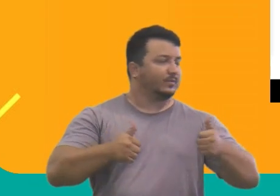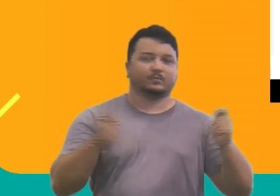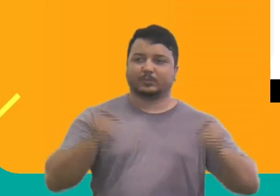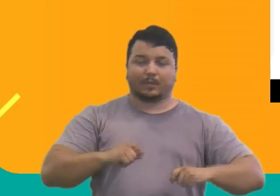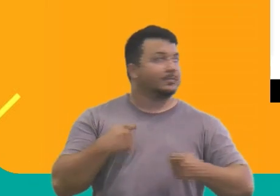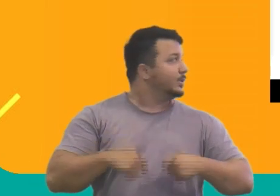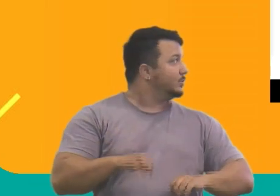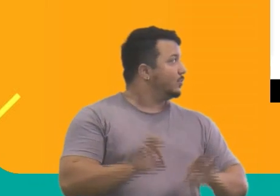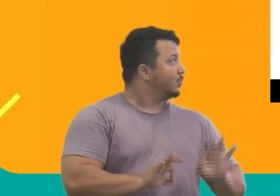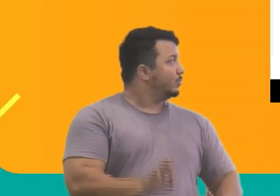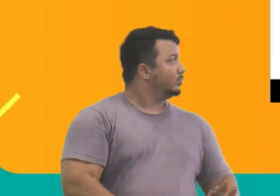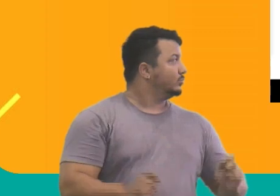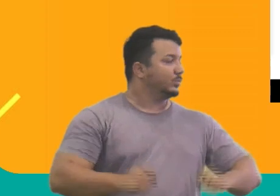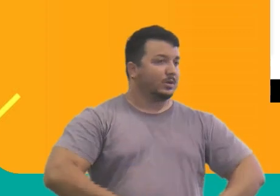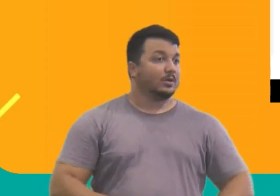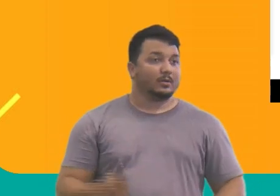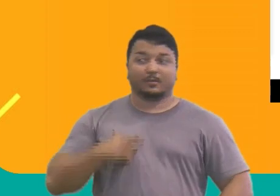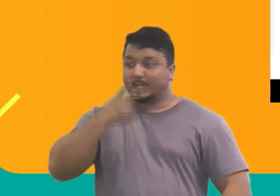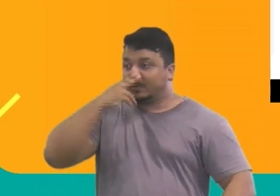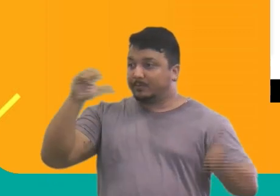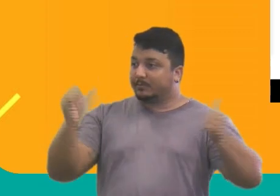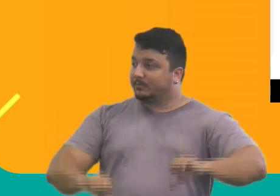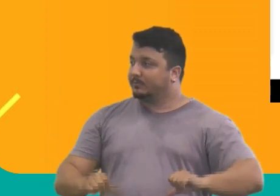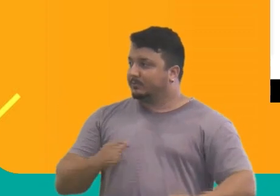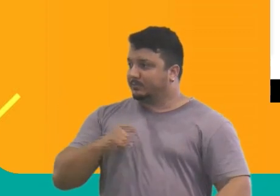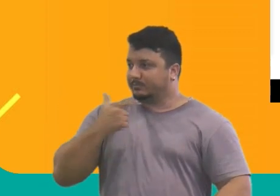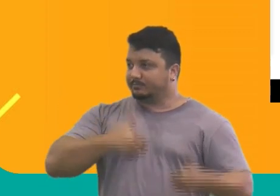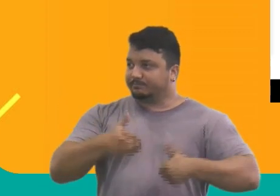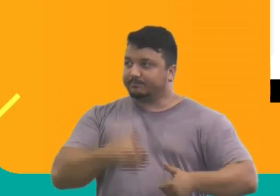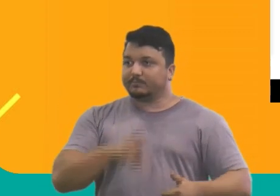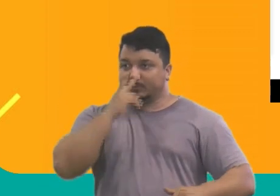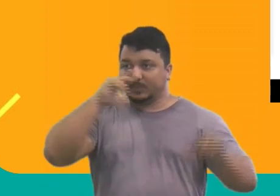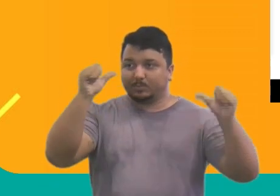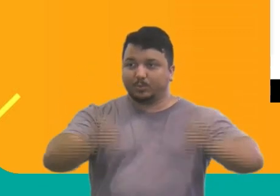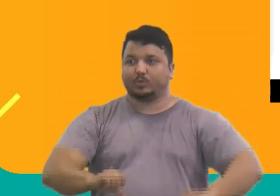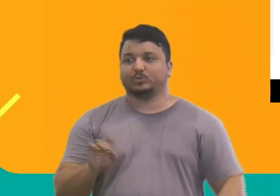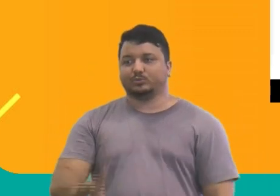tem que controlar. E, infelizmente, ela só piora sem o tratamento. Exatamente.